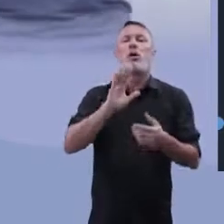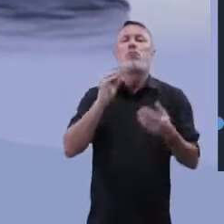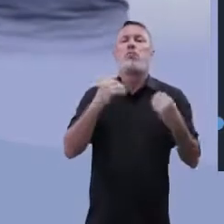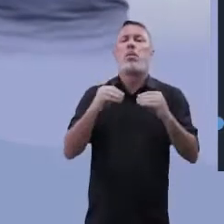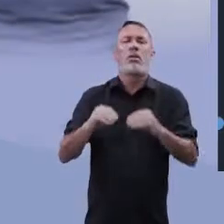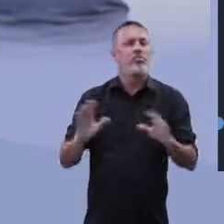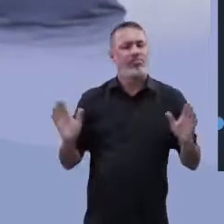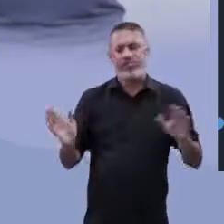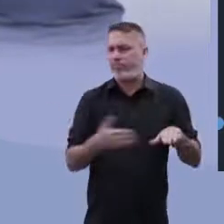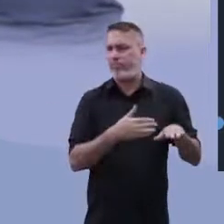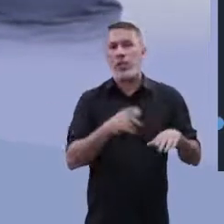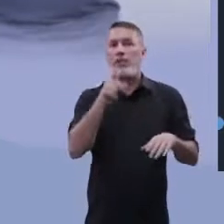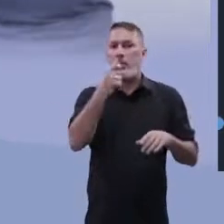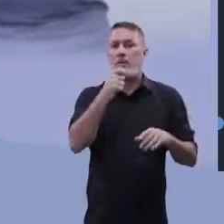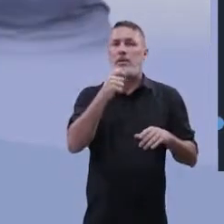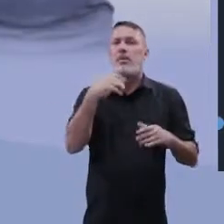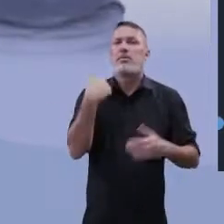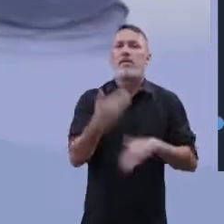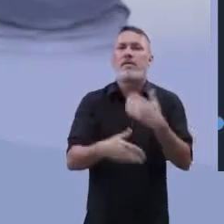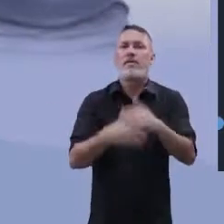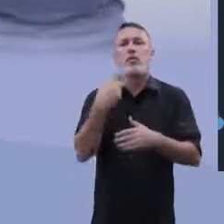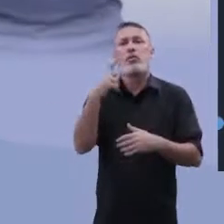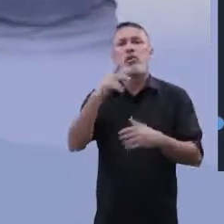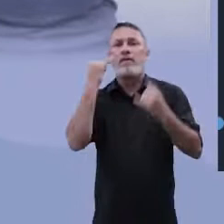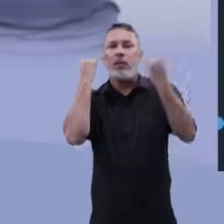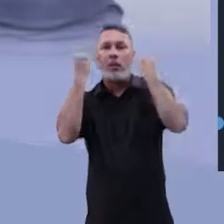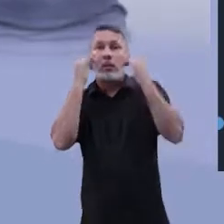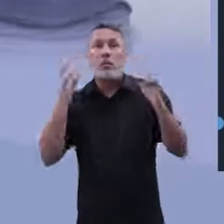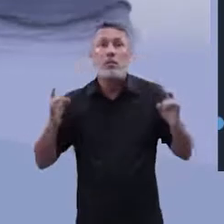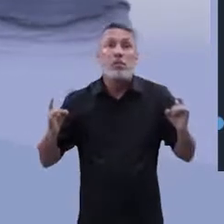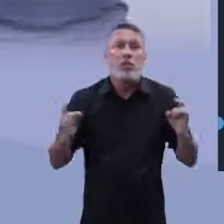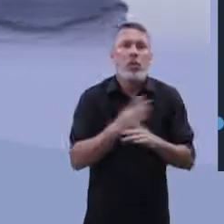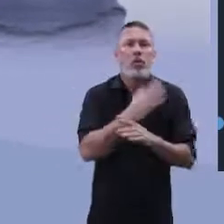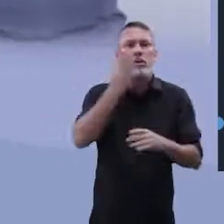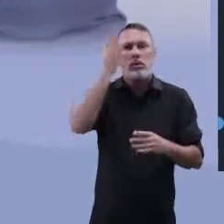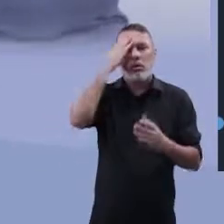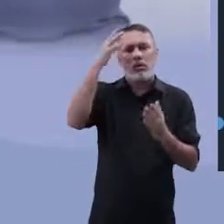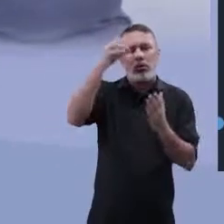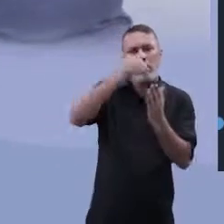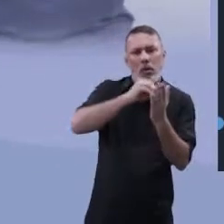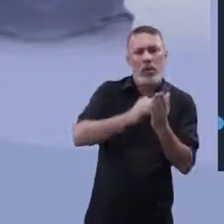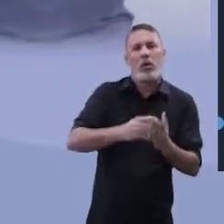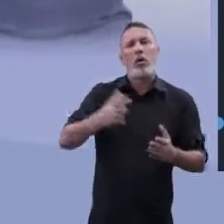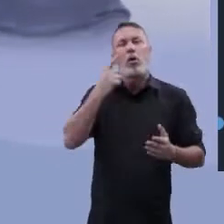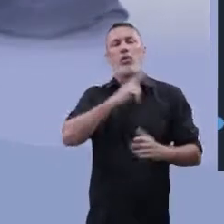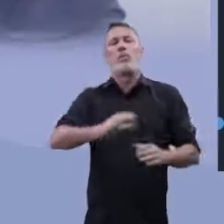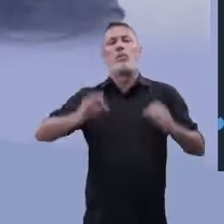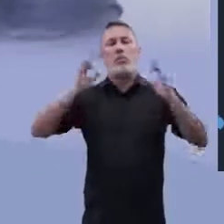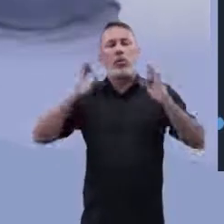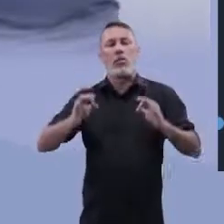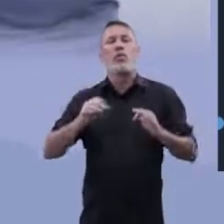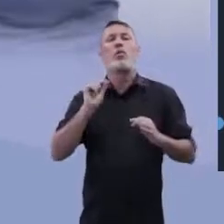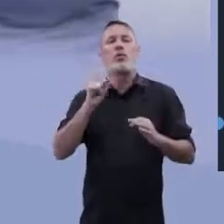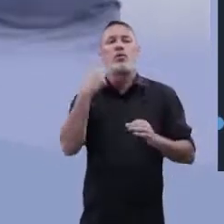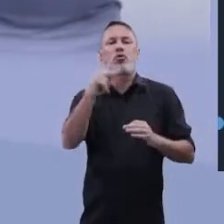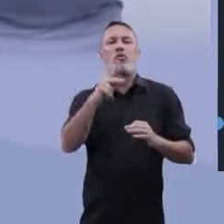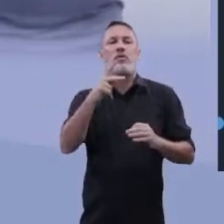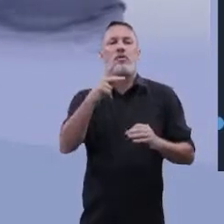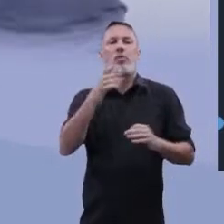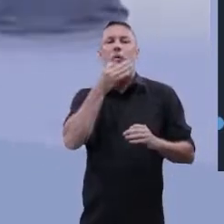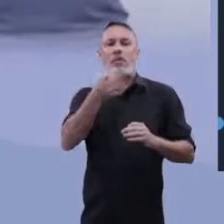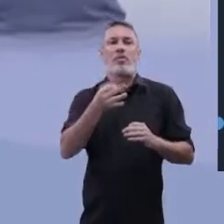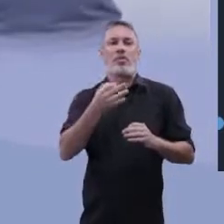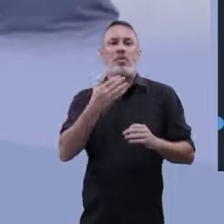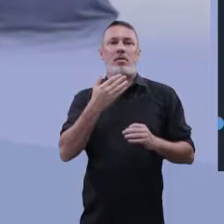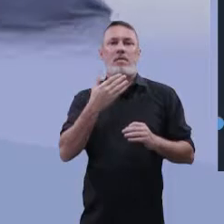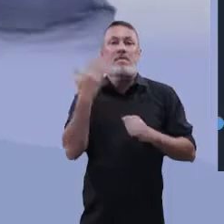de interpretá-lo, né? Você vai ter que desenvolver todas as suas informações para uma efetiva o quê? Defesa do ponto